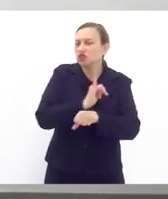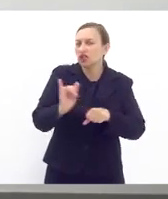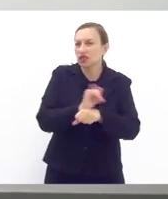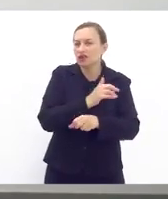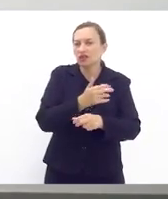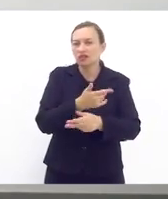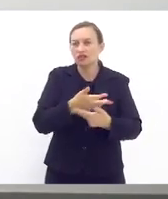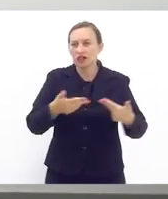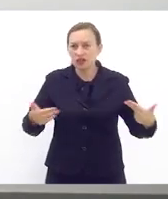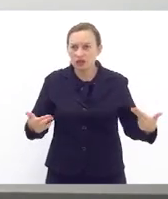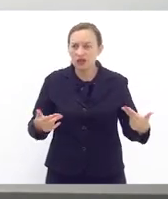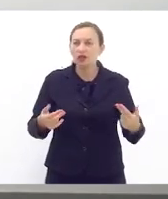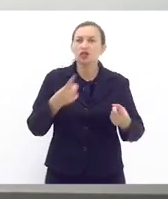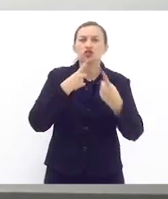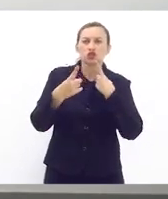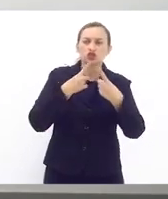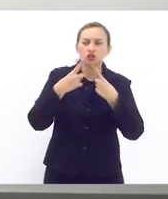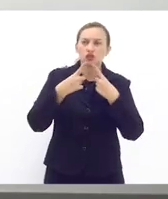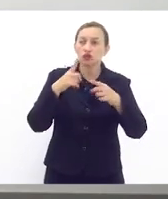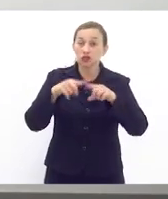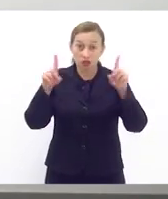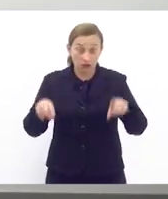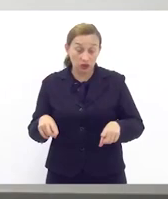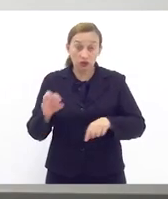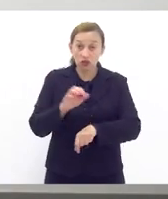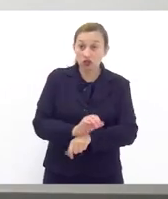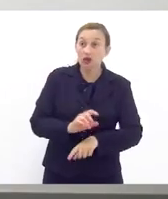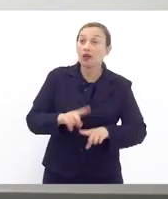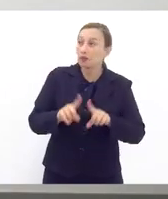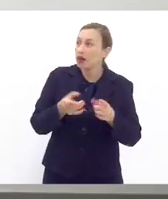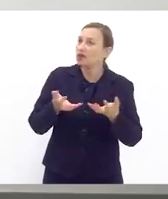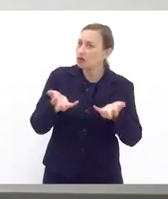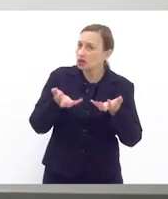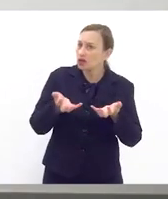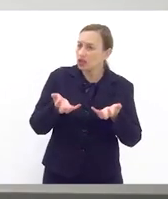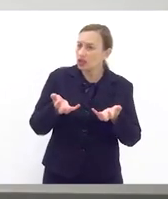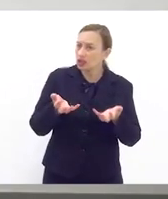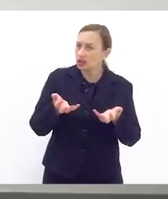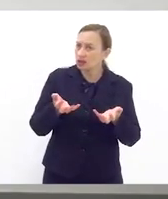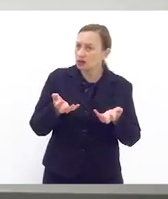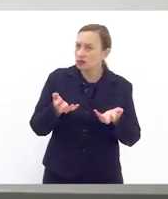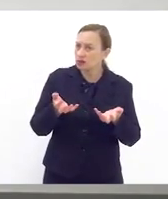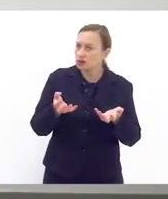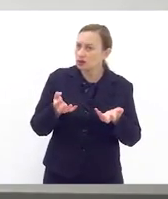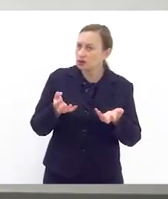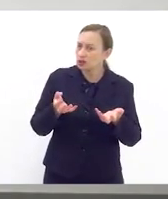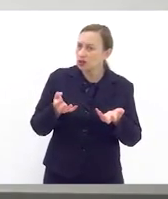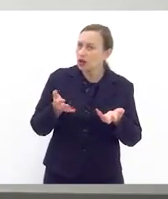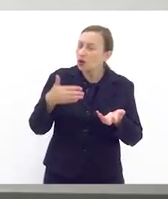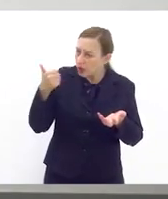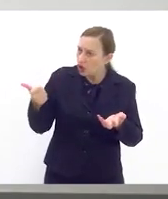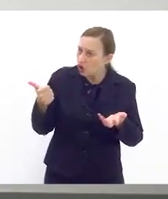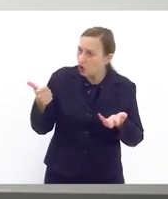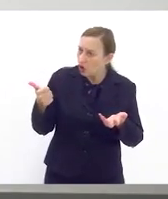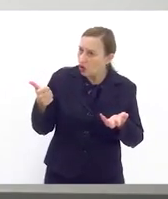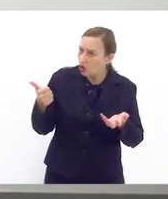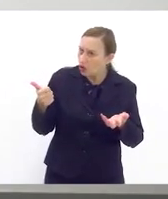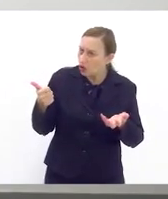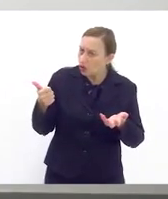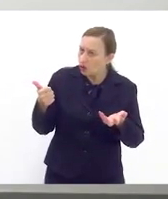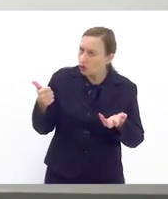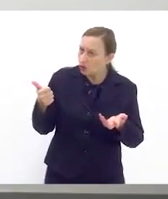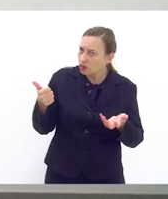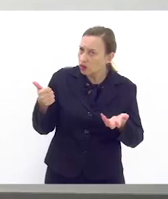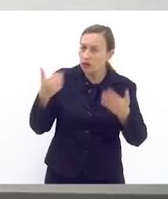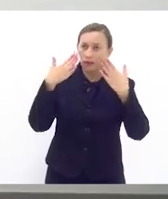exemplo quando se discute as questões dos Servidores do Estado Mas é isso que é que é necessário essa é a melhor modelagem que nós